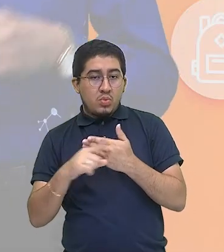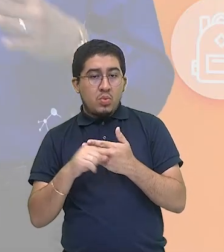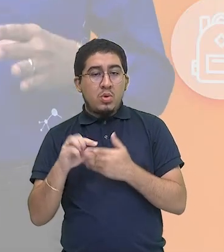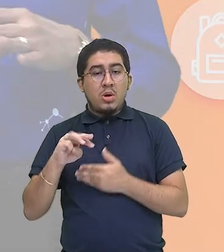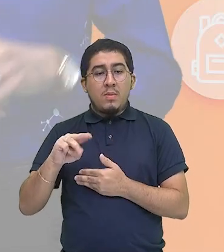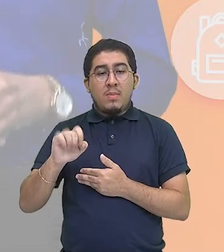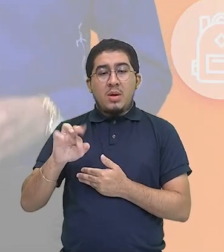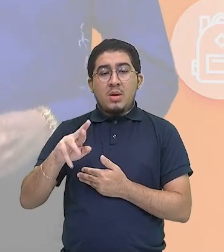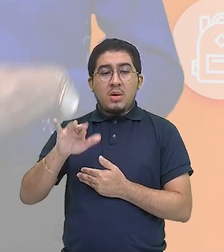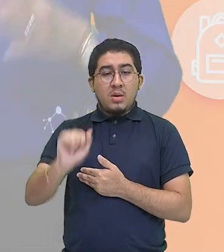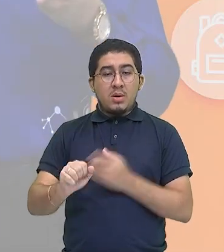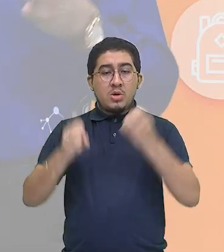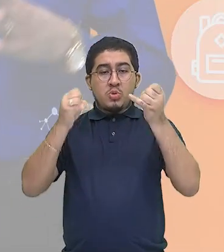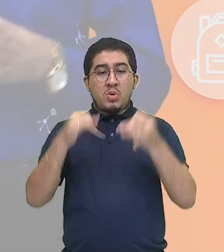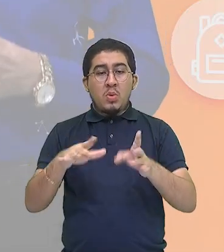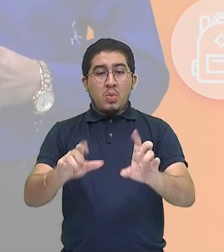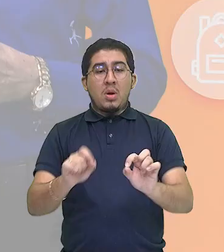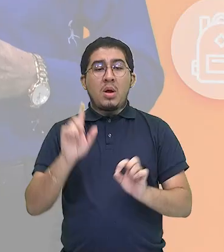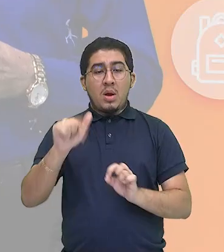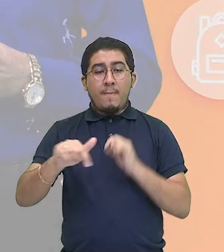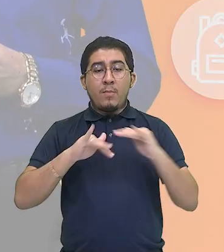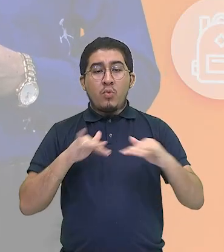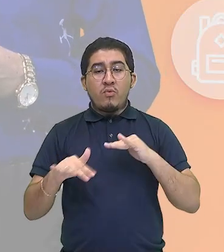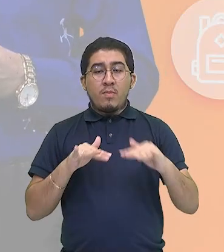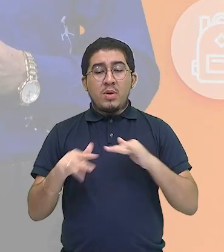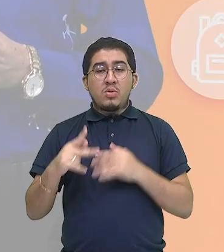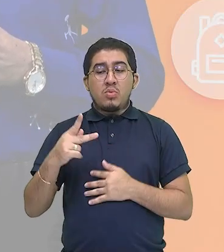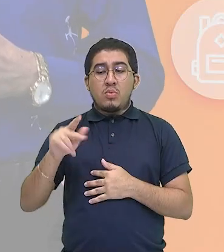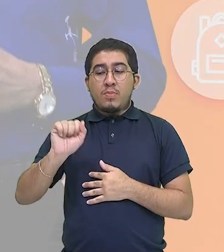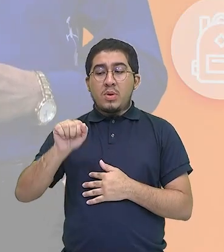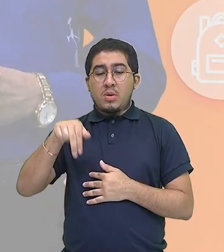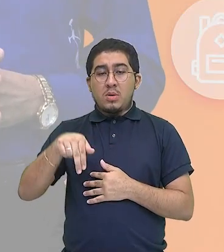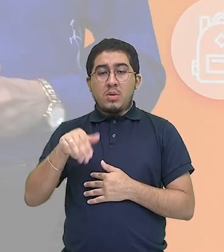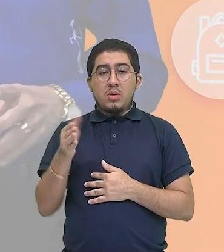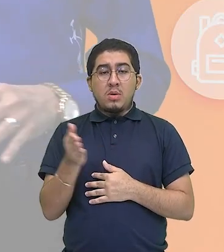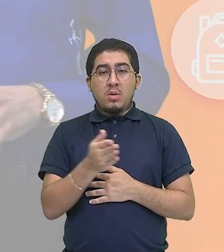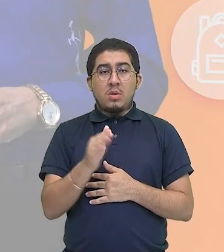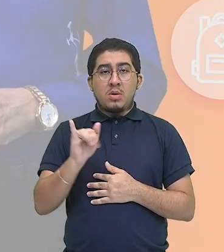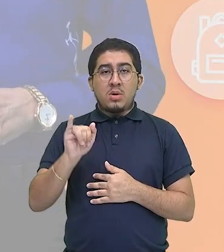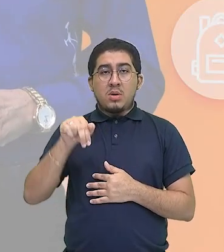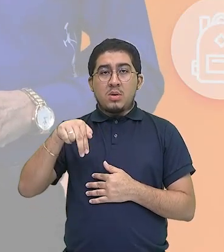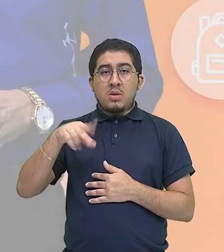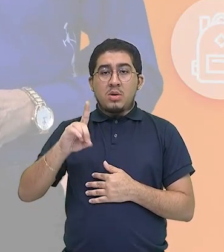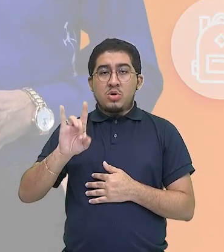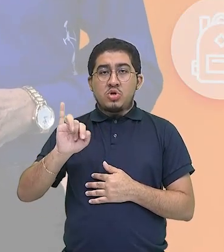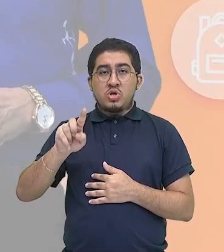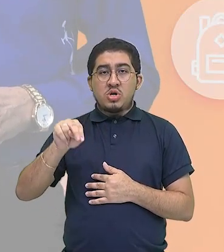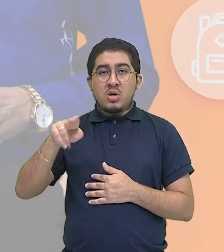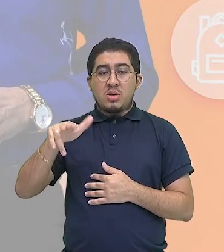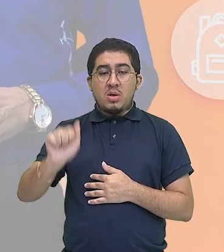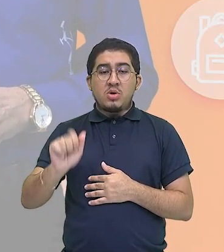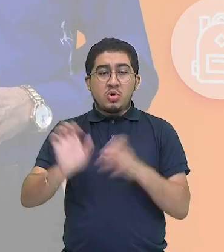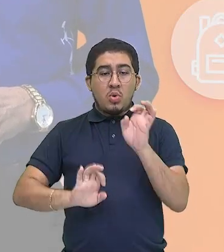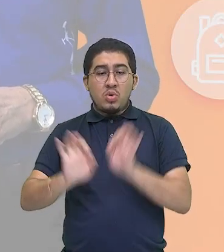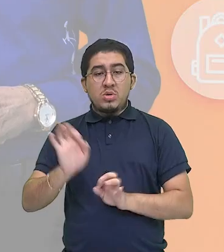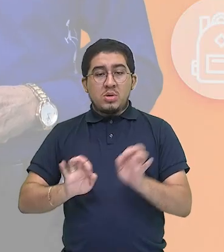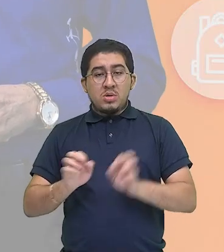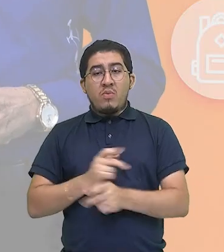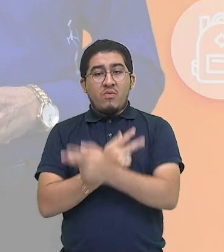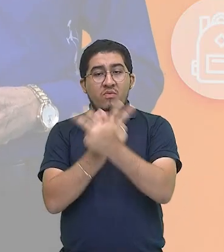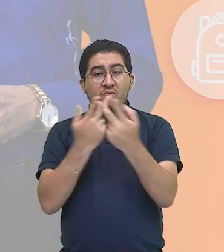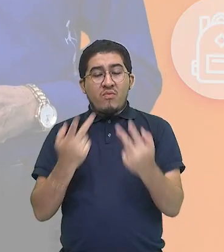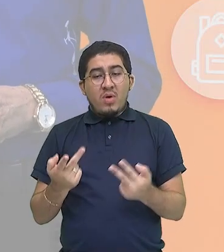Gon, denomina de movimento pan-indígena de organização